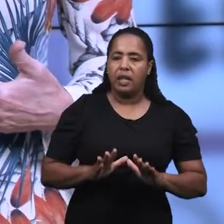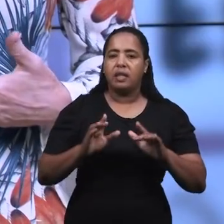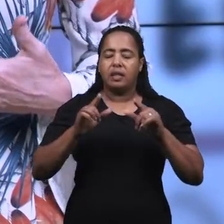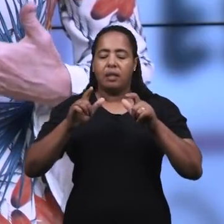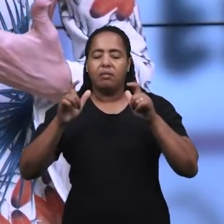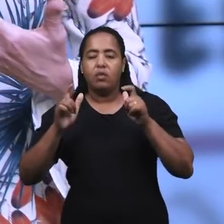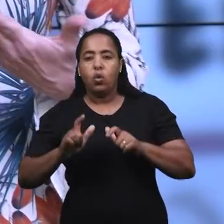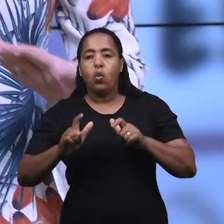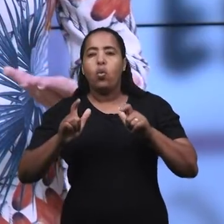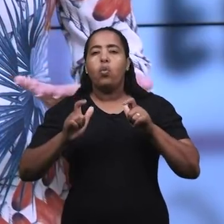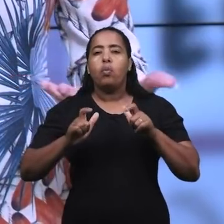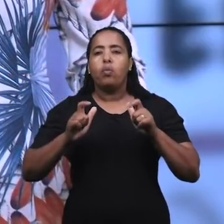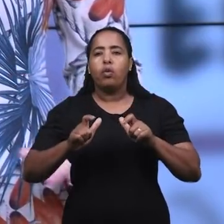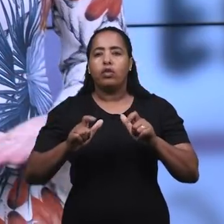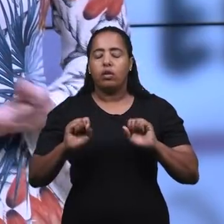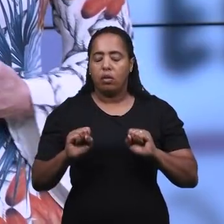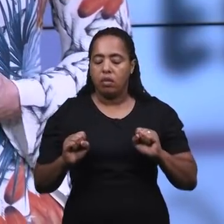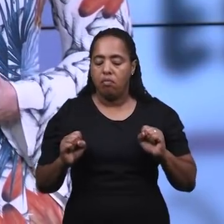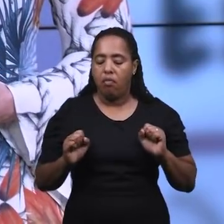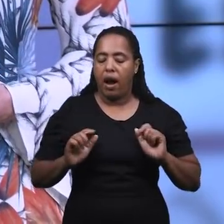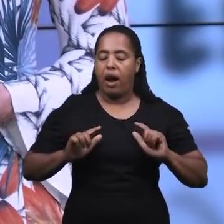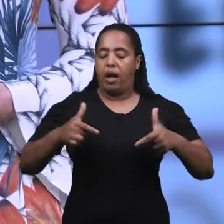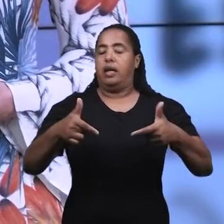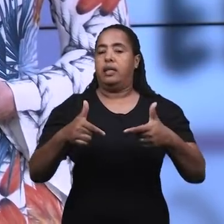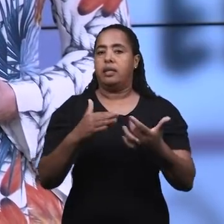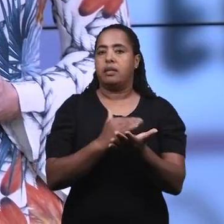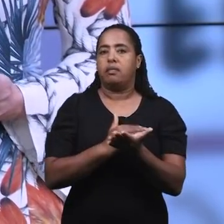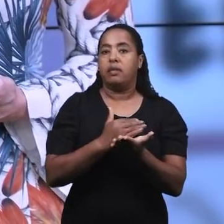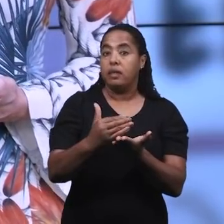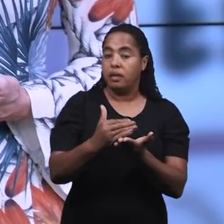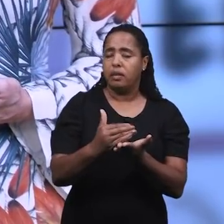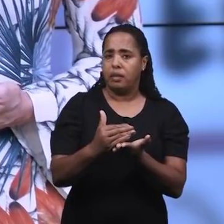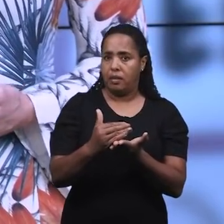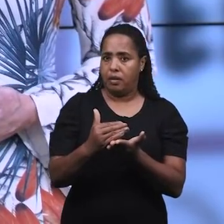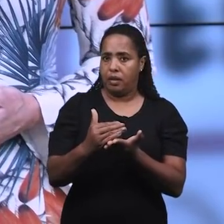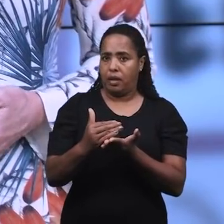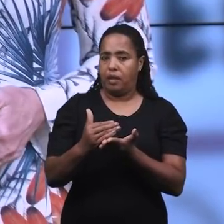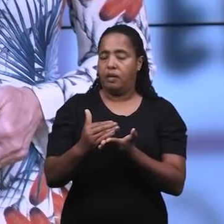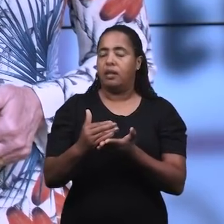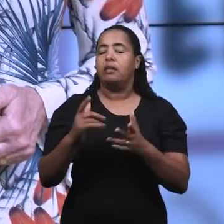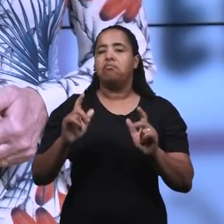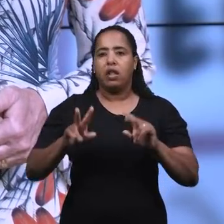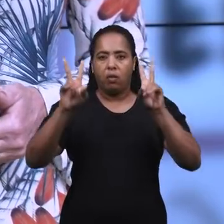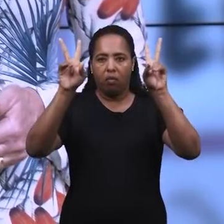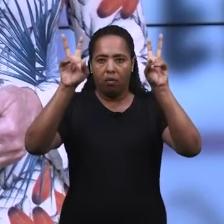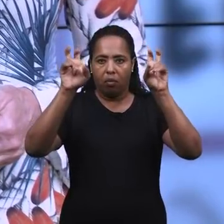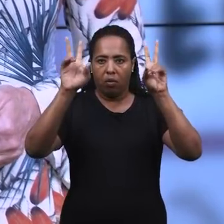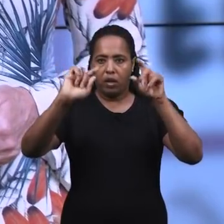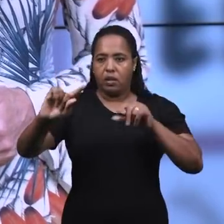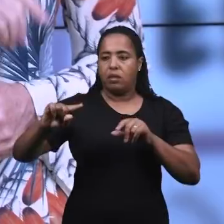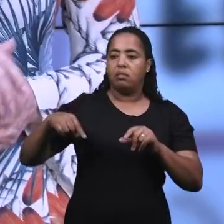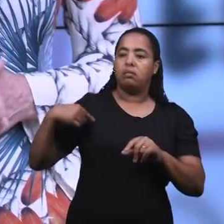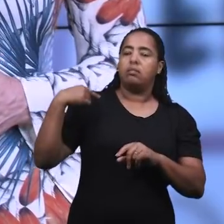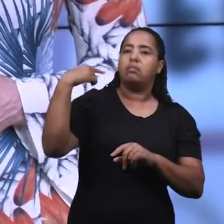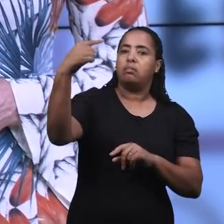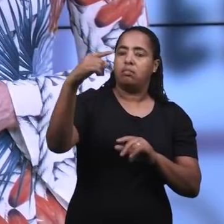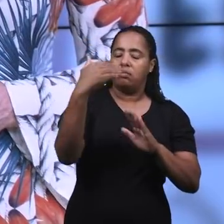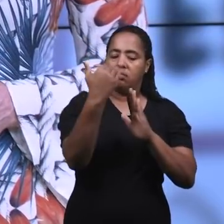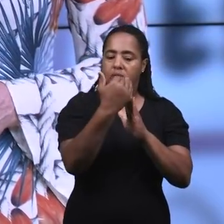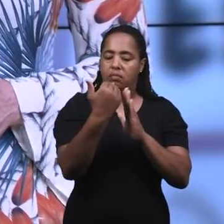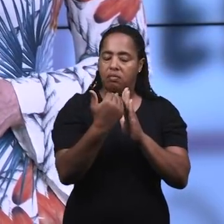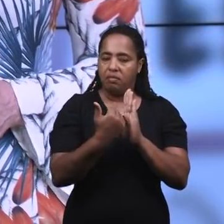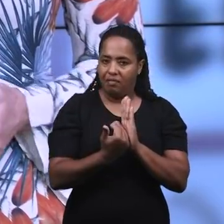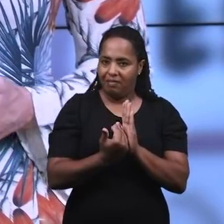os nossos impulsos iniciais ocorrem. Este será o assunto do nosso próximo